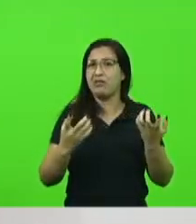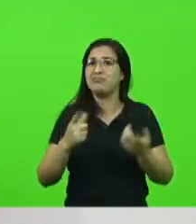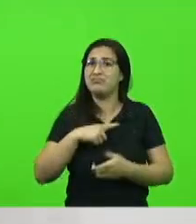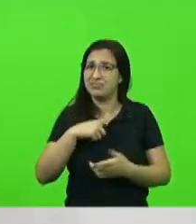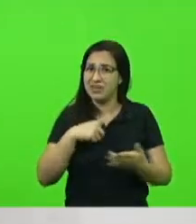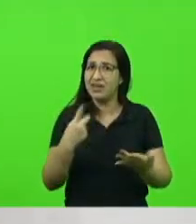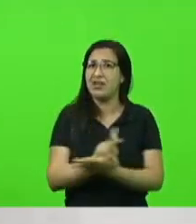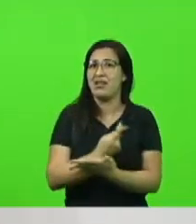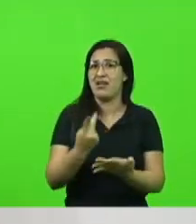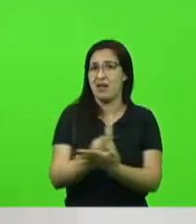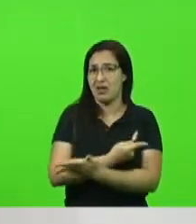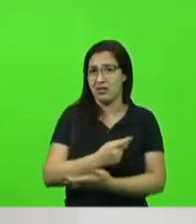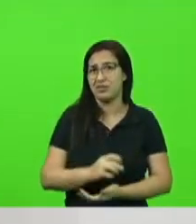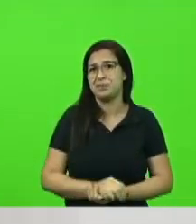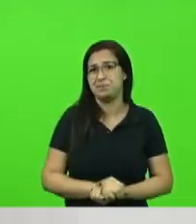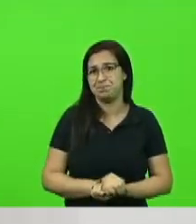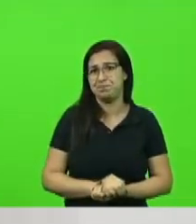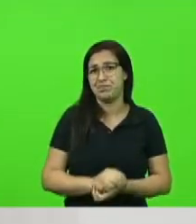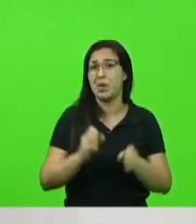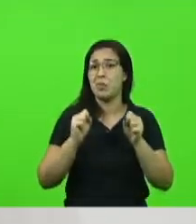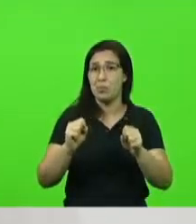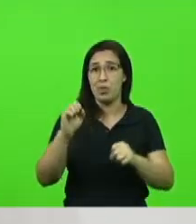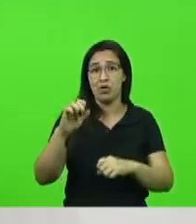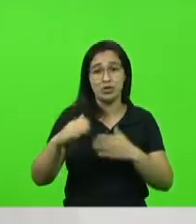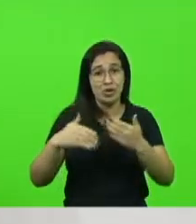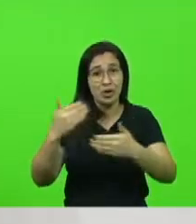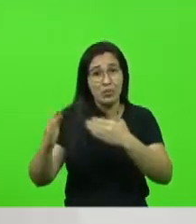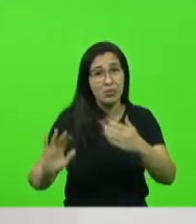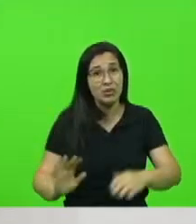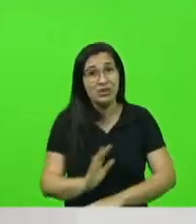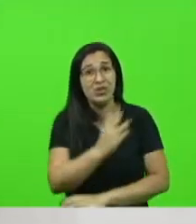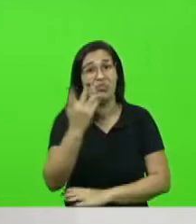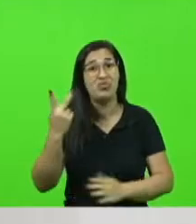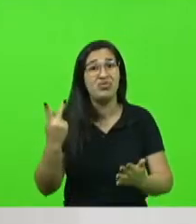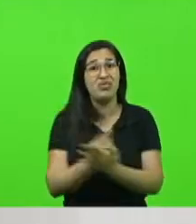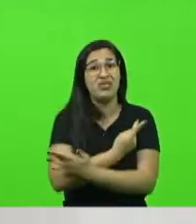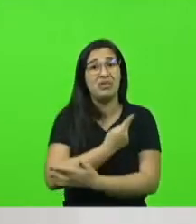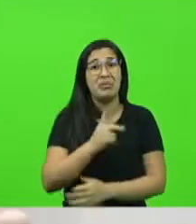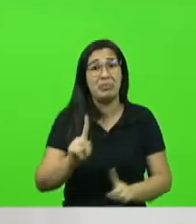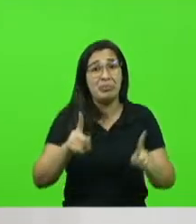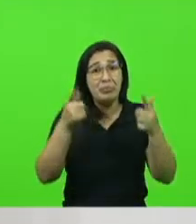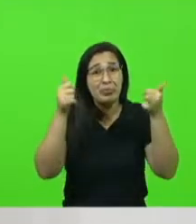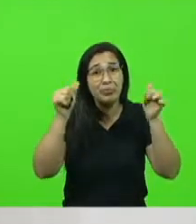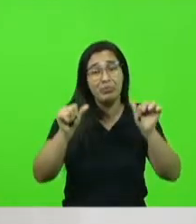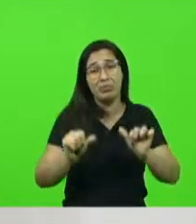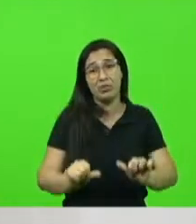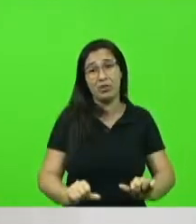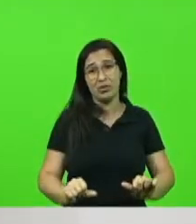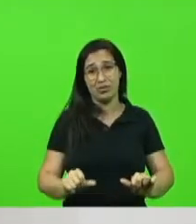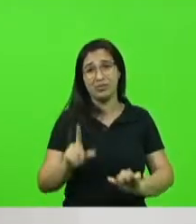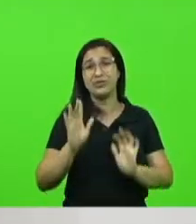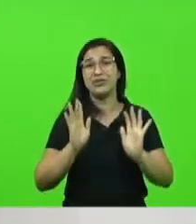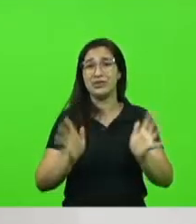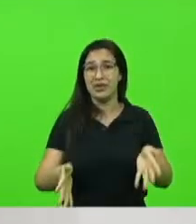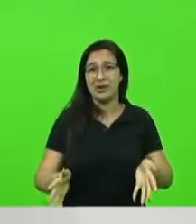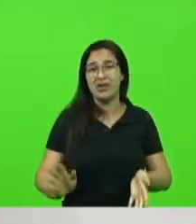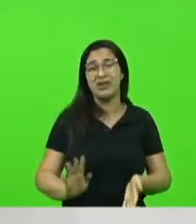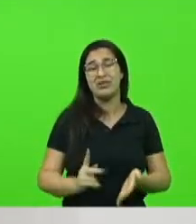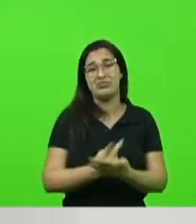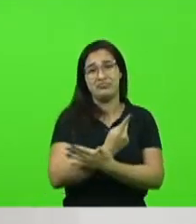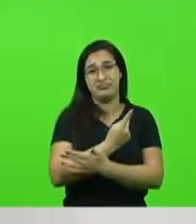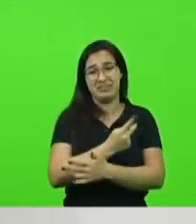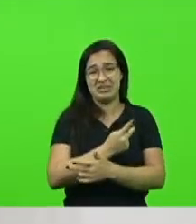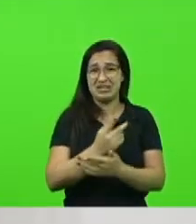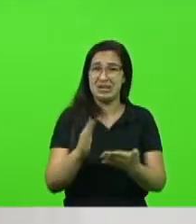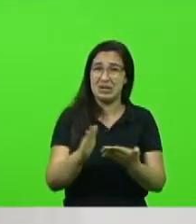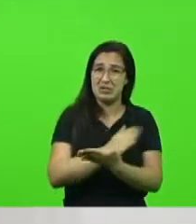E alguma coisa pode acontecer muito pior ainda, como tem acontecido em algumas